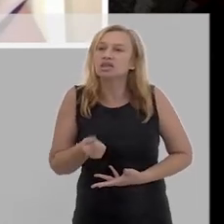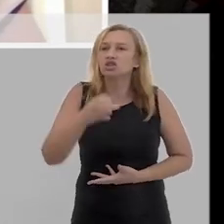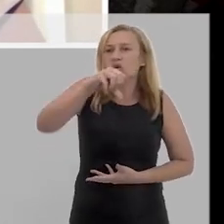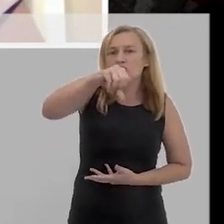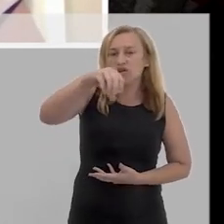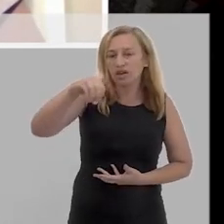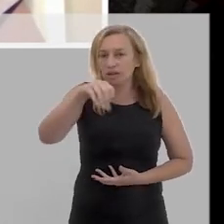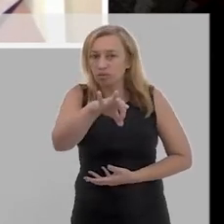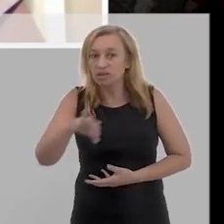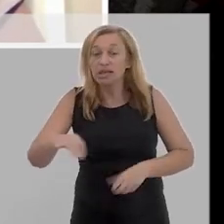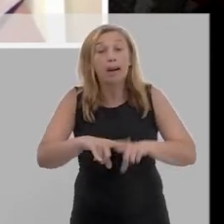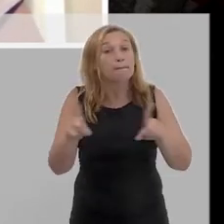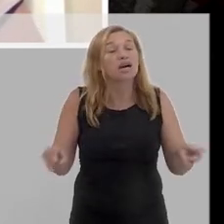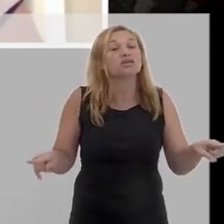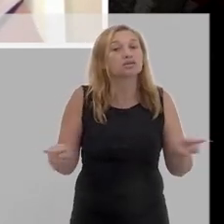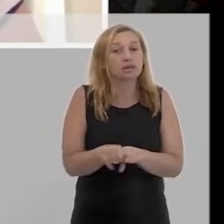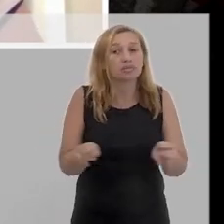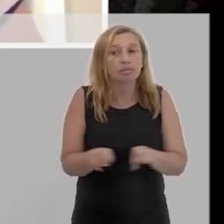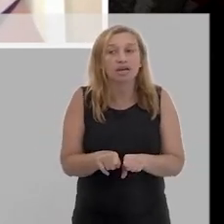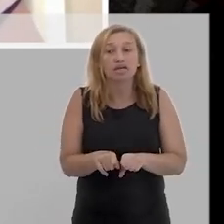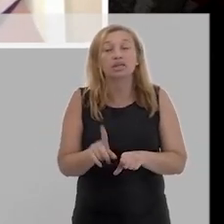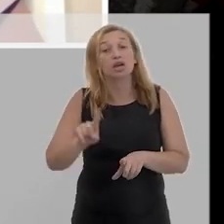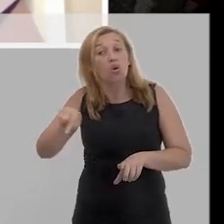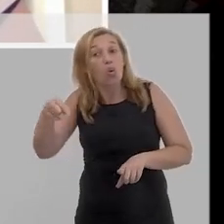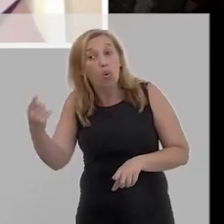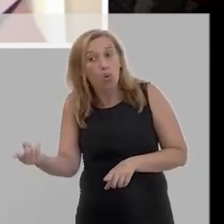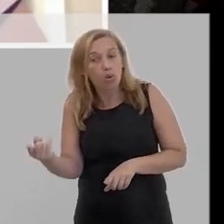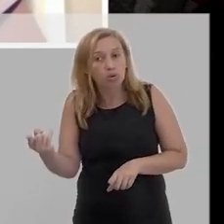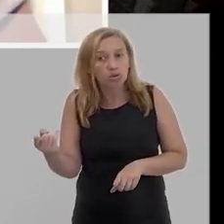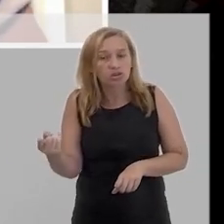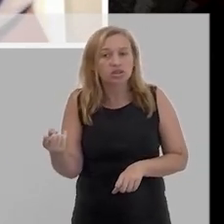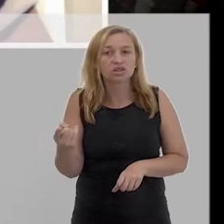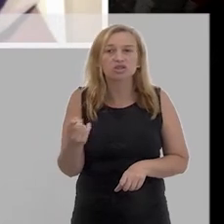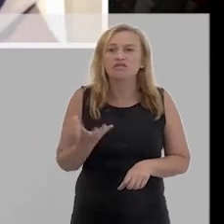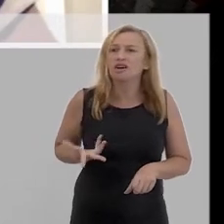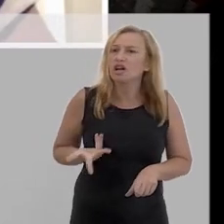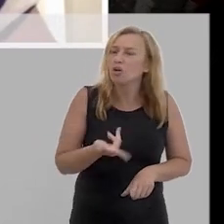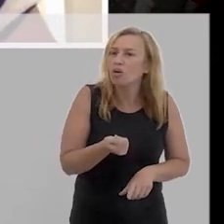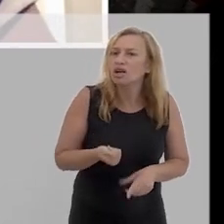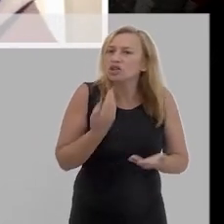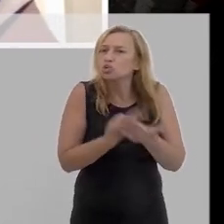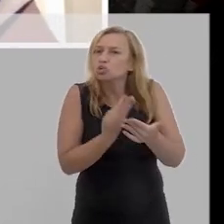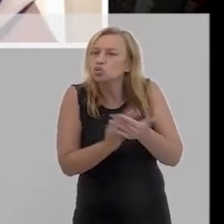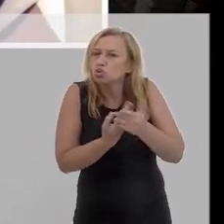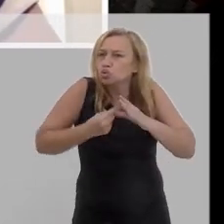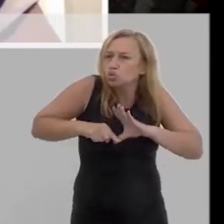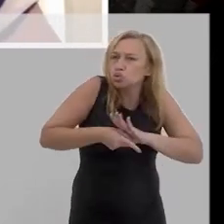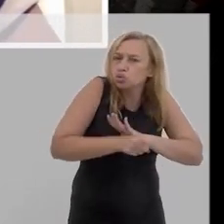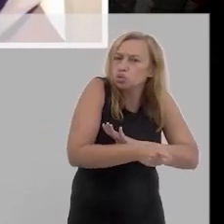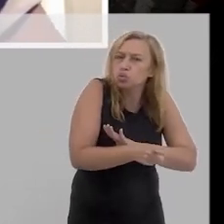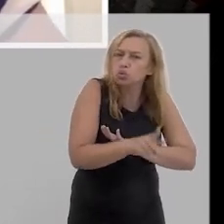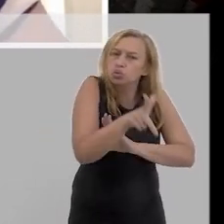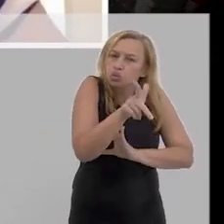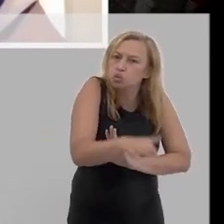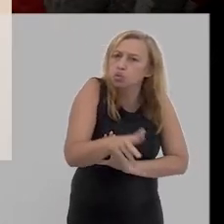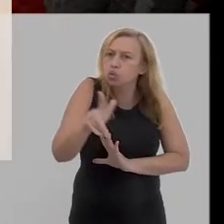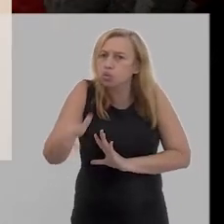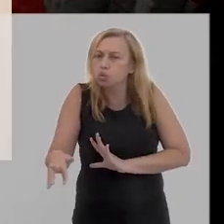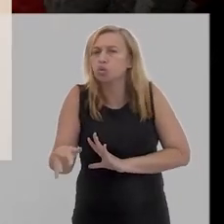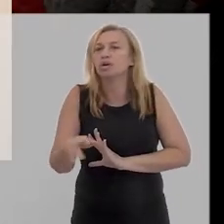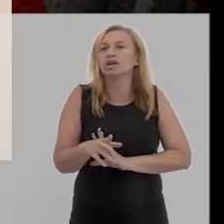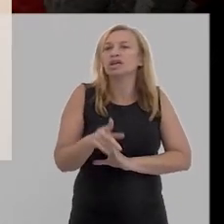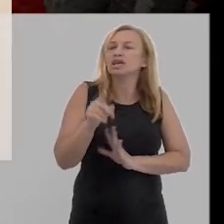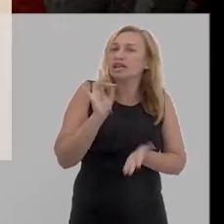de 90%, mas também tem uma outra, quando a gente fala em eficácia, o estudo foi feito de uma forma diferente.